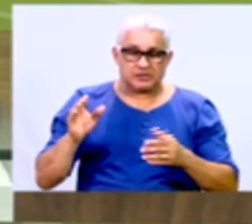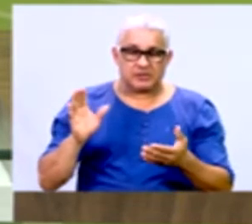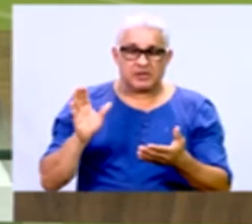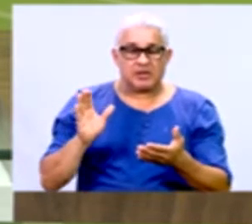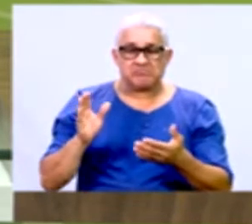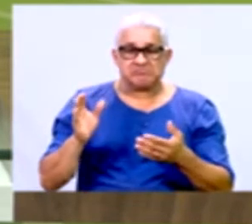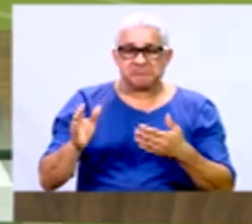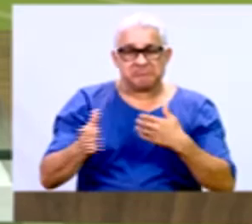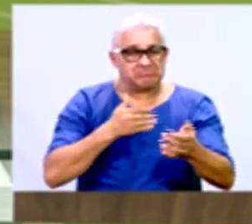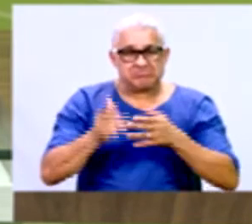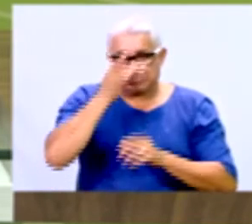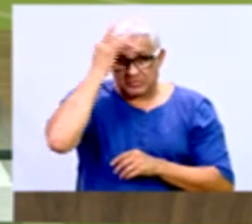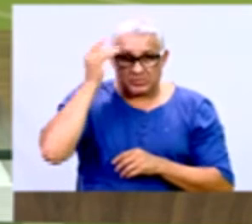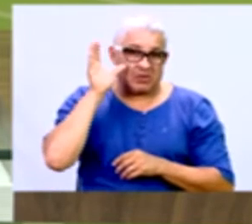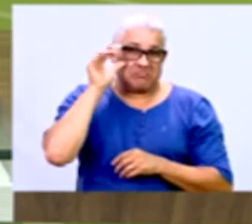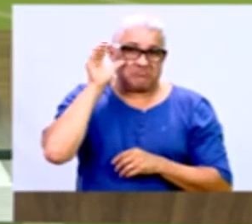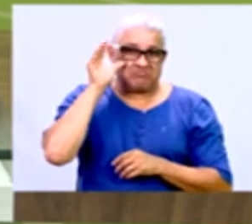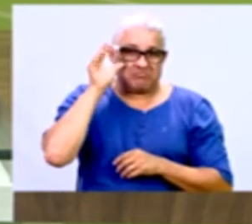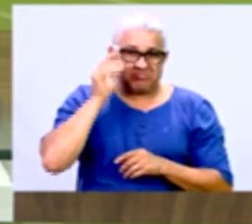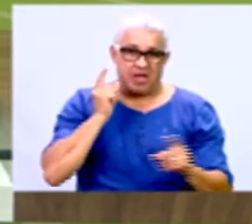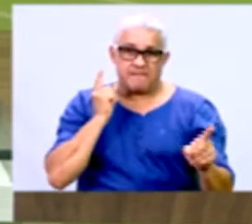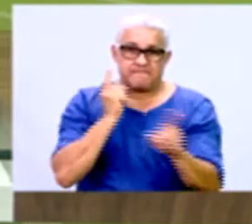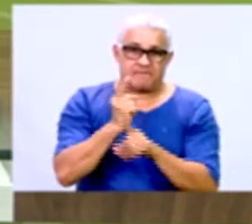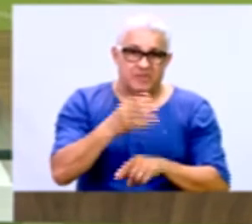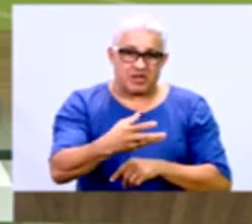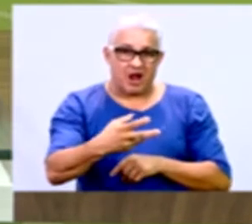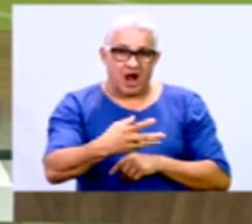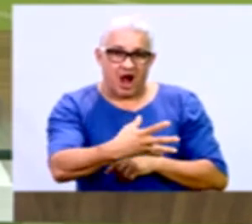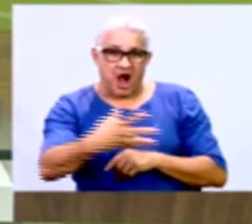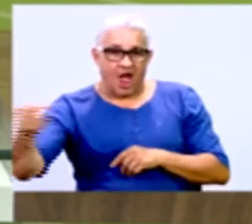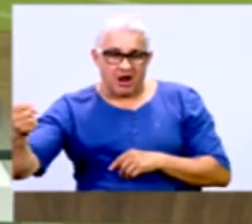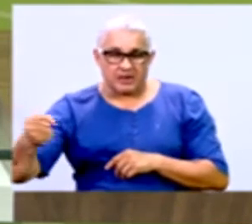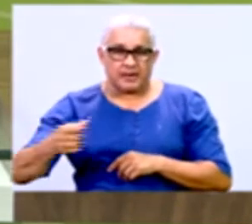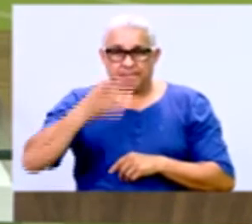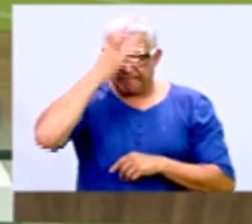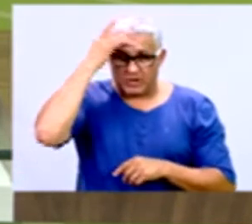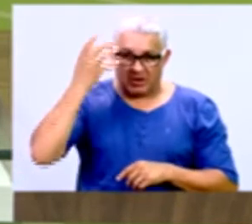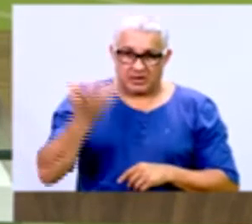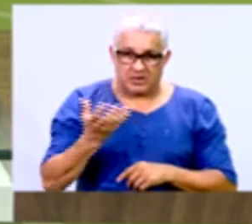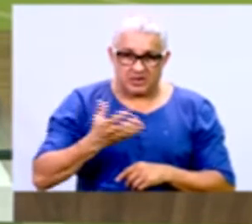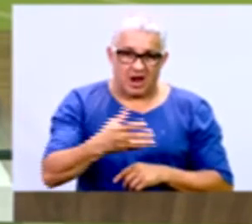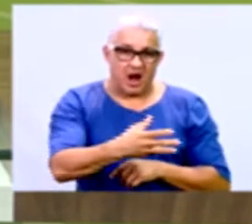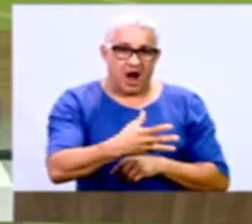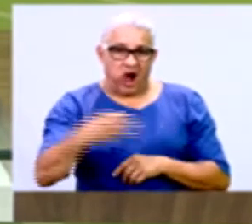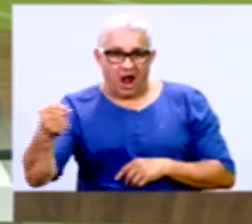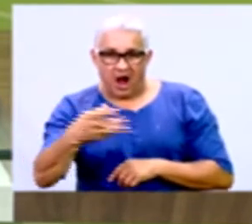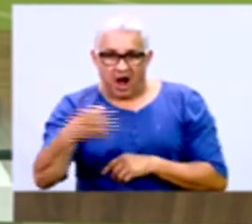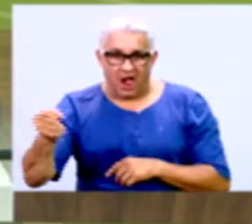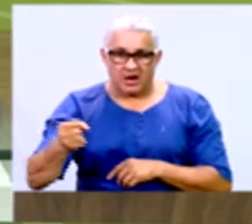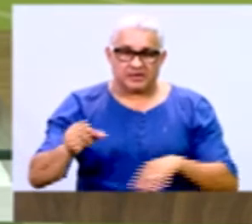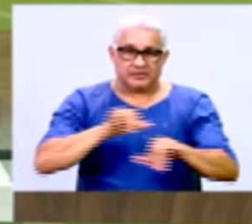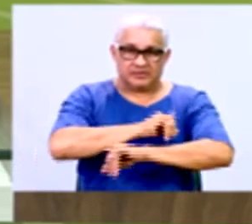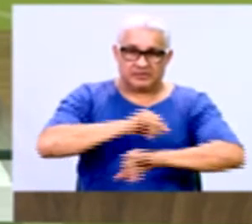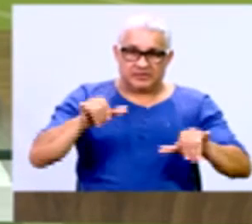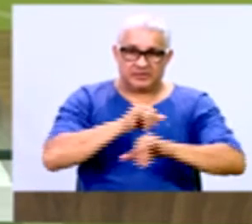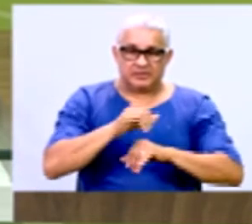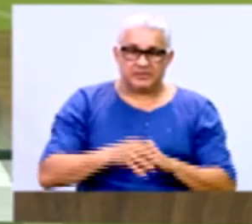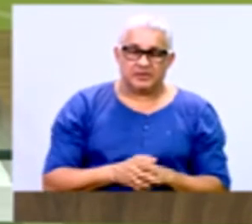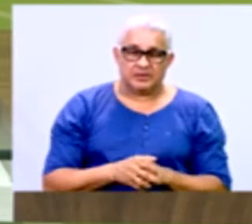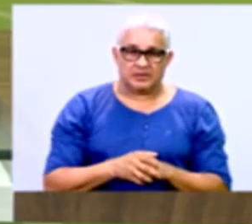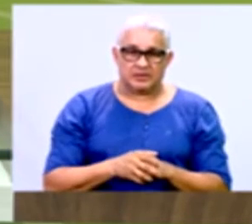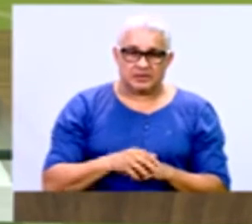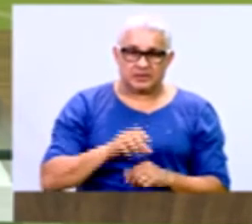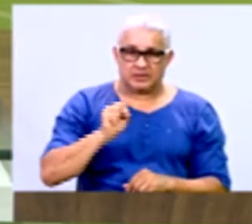vamos dizer assim, para não dizer de pessoas que tentem, então, roubar essas informações.